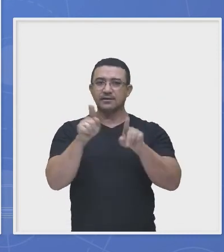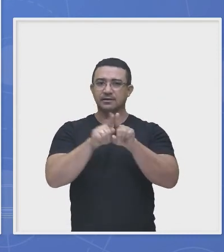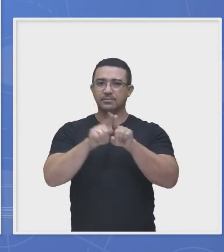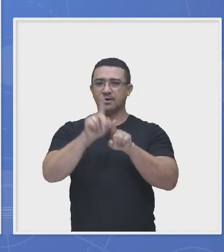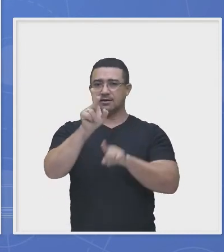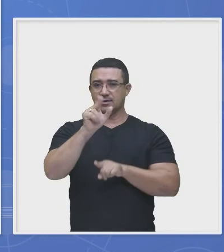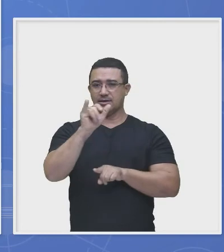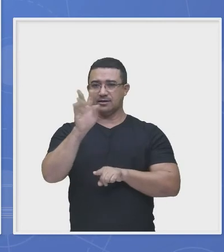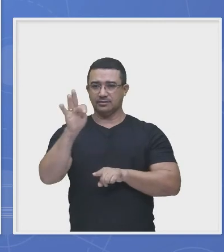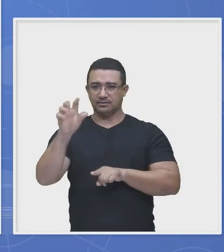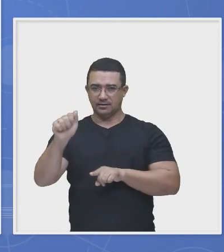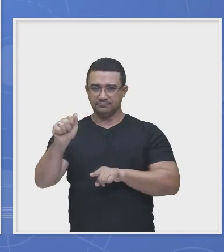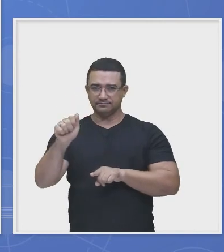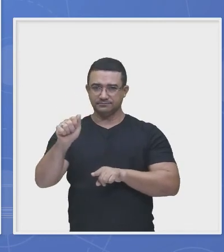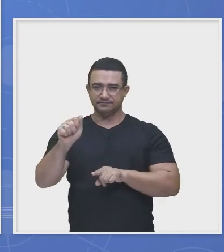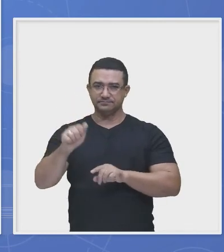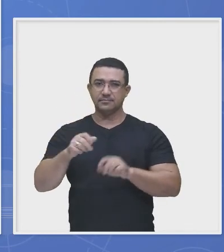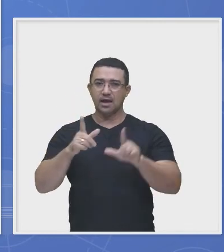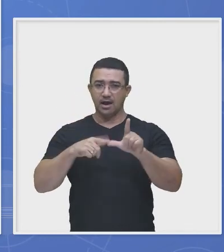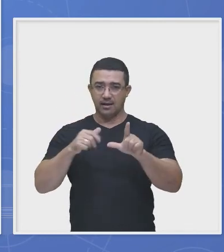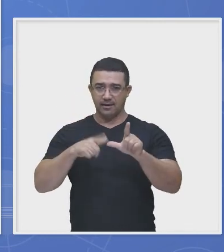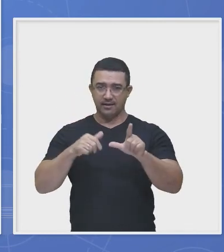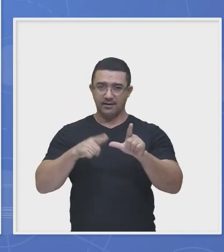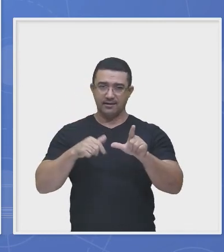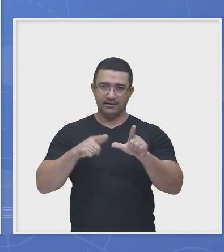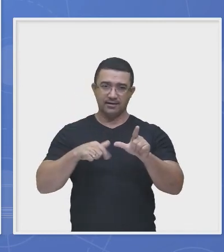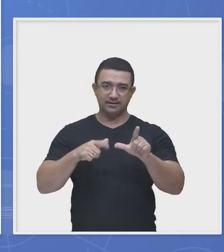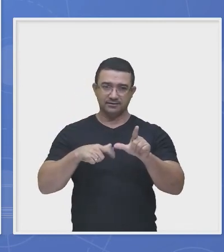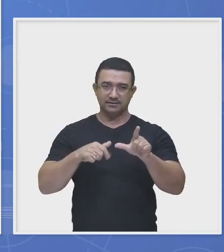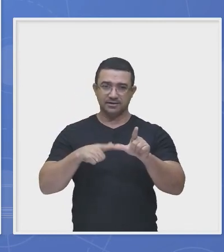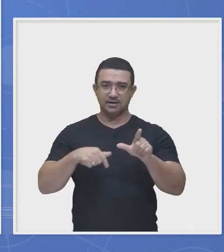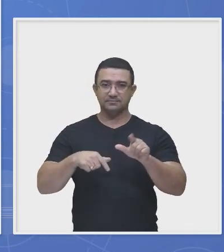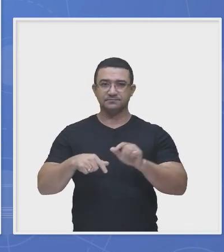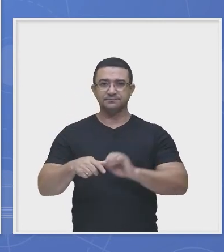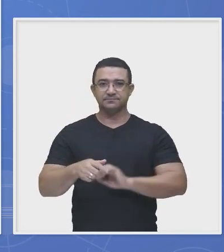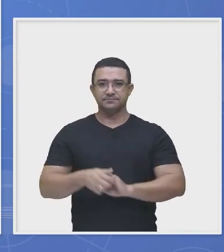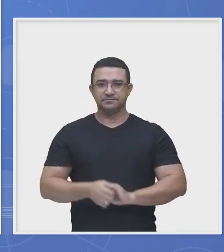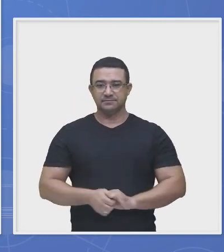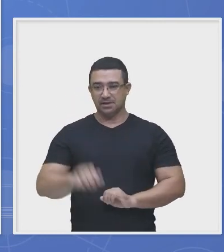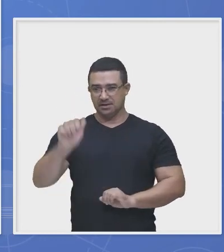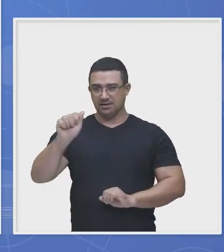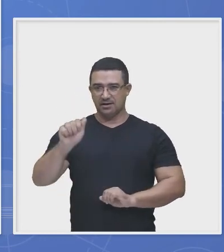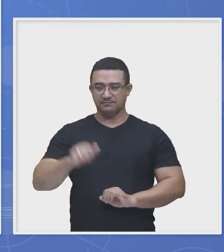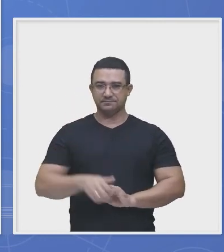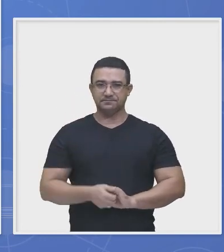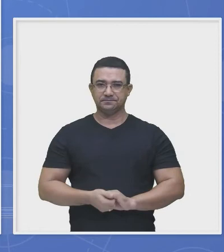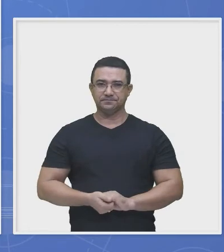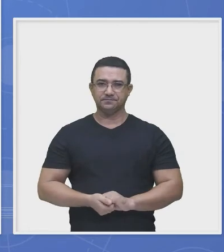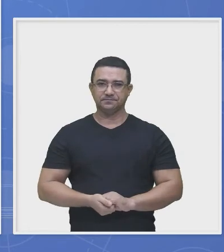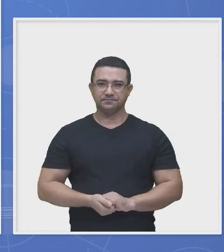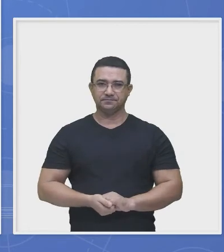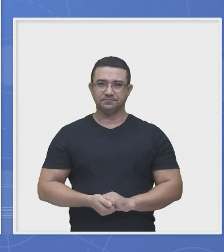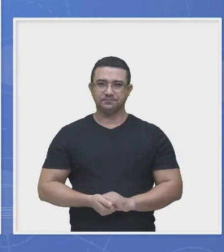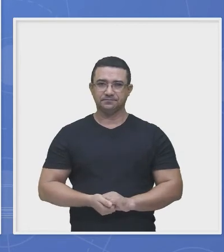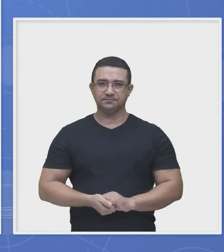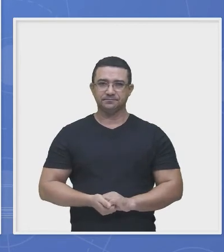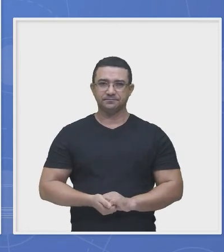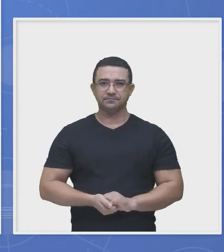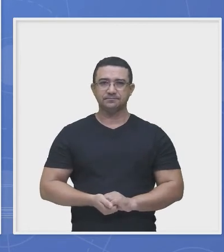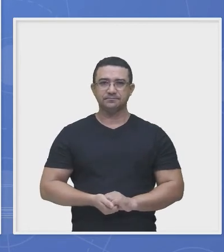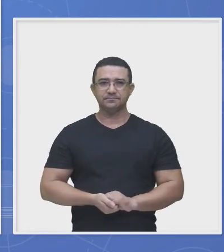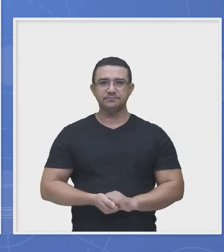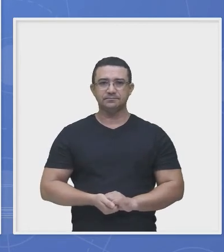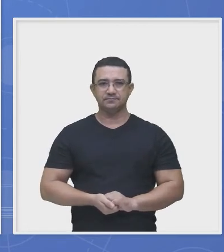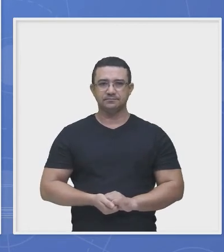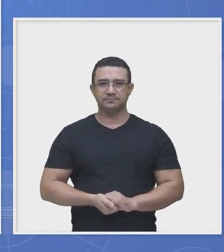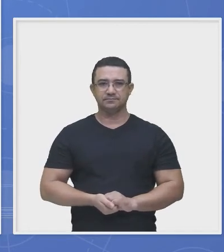a Rita, está respondendo que a questão, no caso de número 1, a resposta correta é a letra A. A Rita é lá da